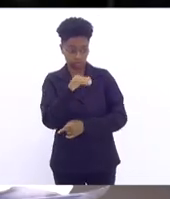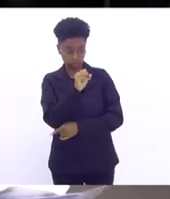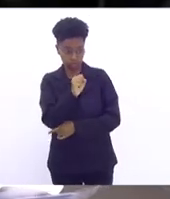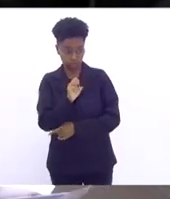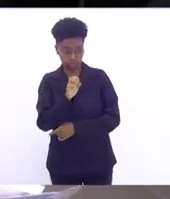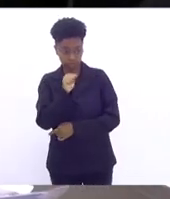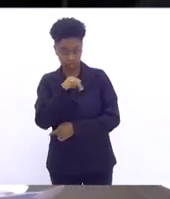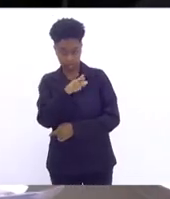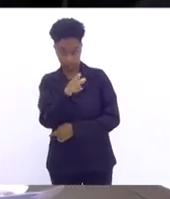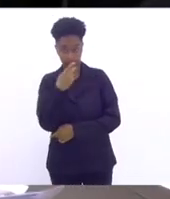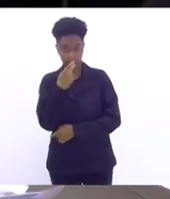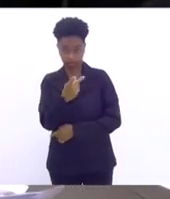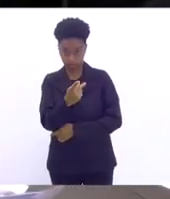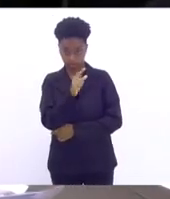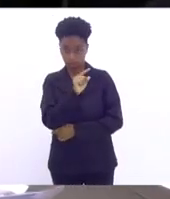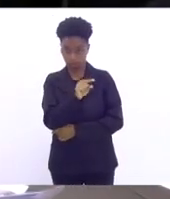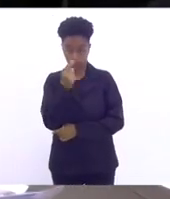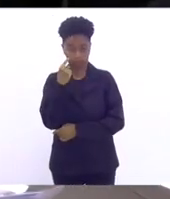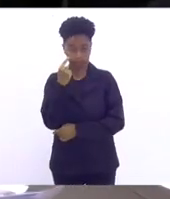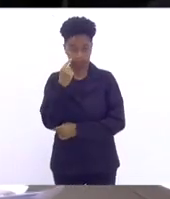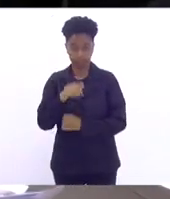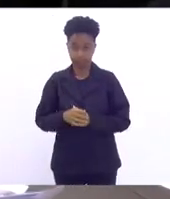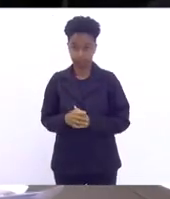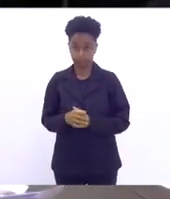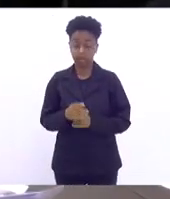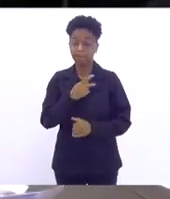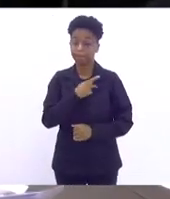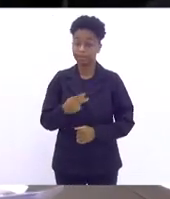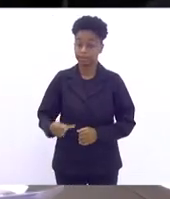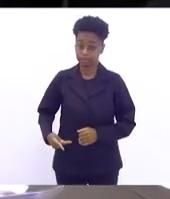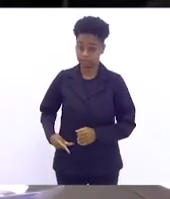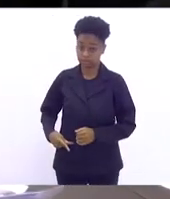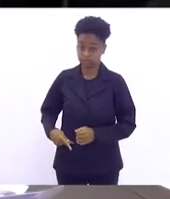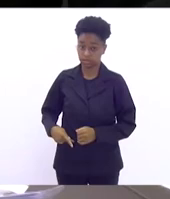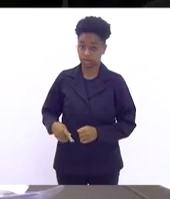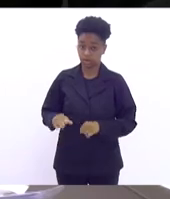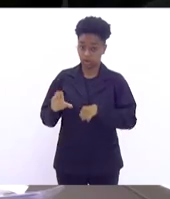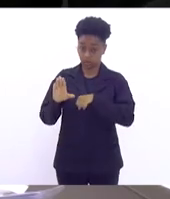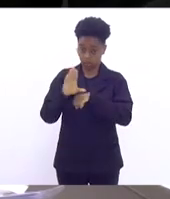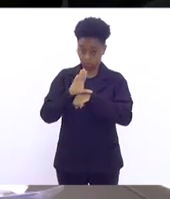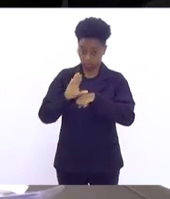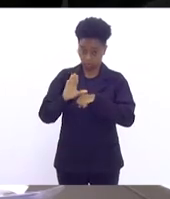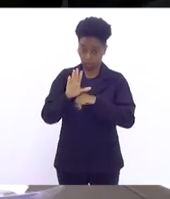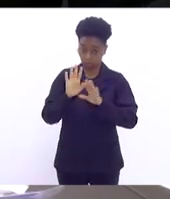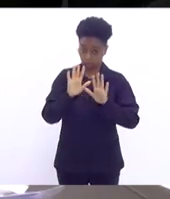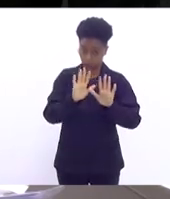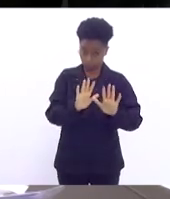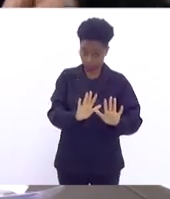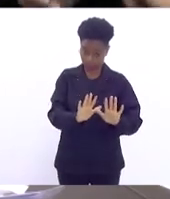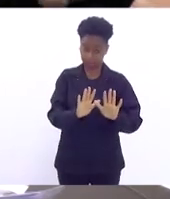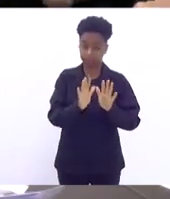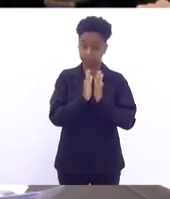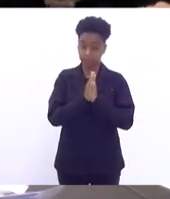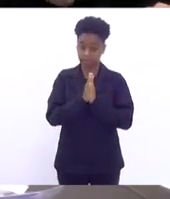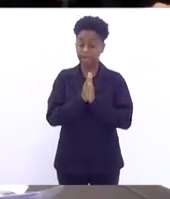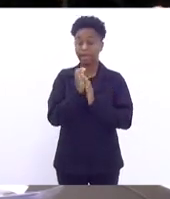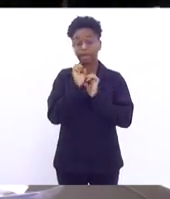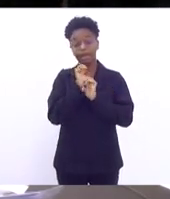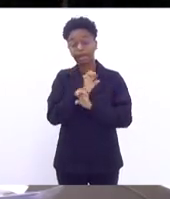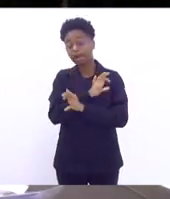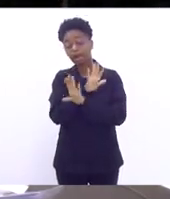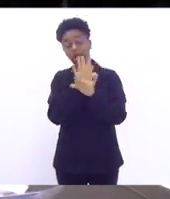Deputado eh presidente Presidente constitucionalista Amorim é é que tá claro